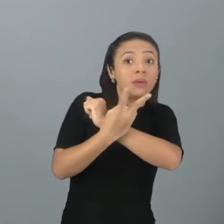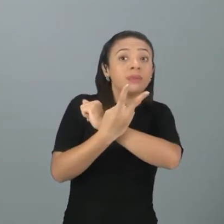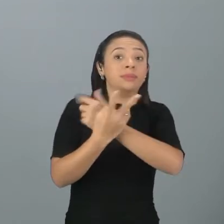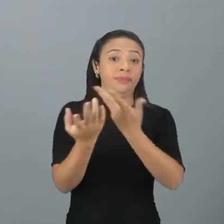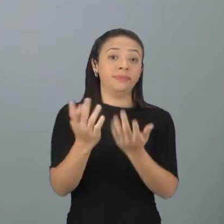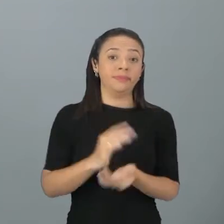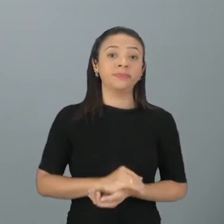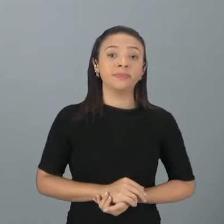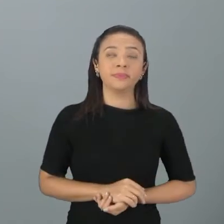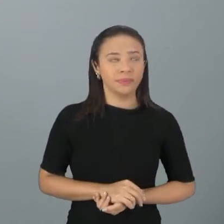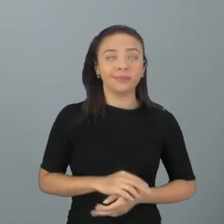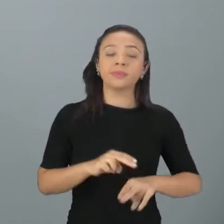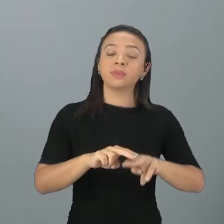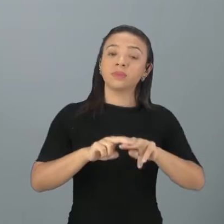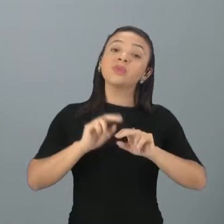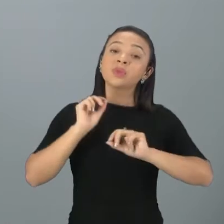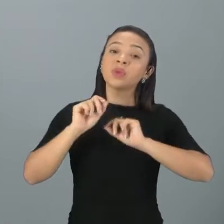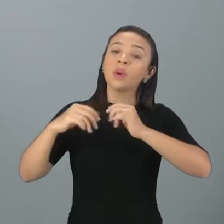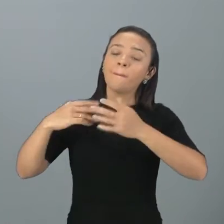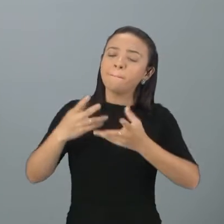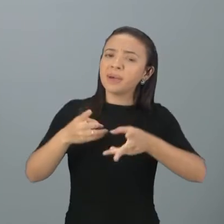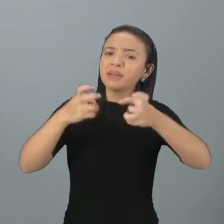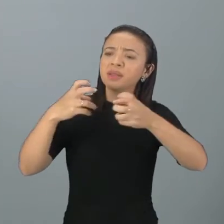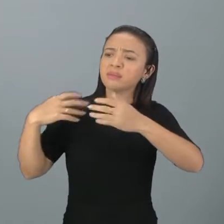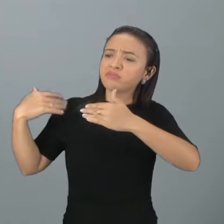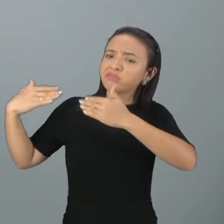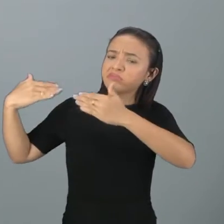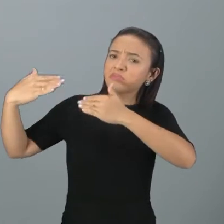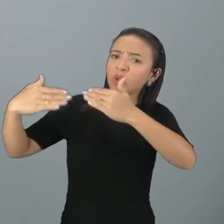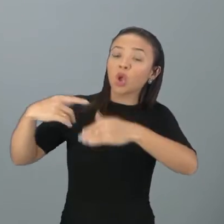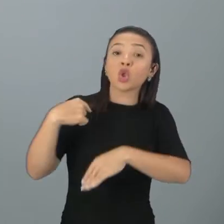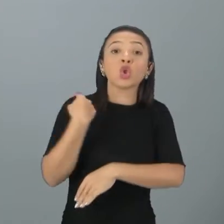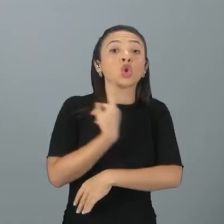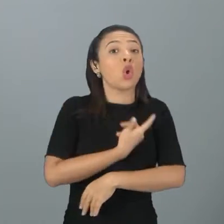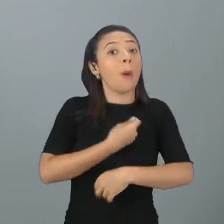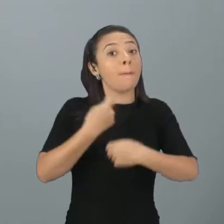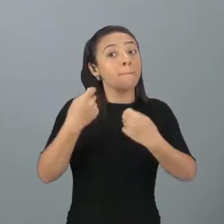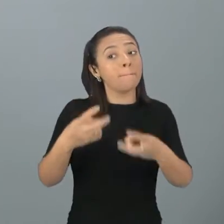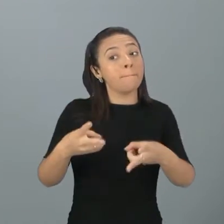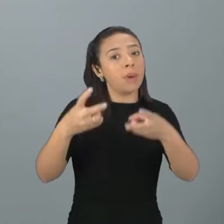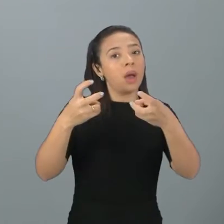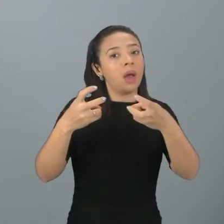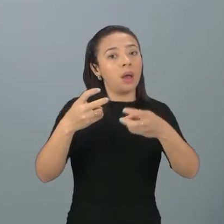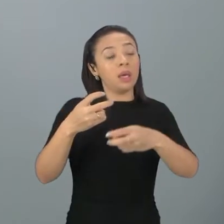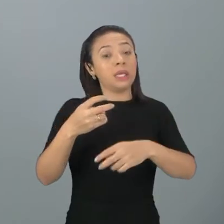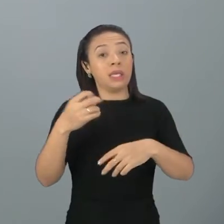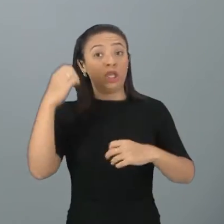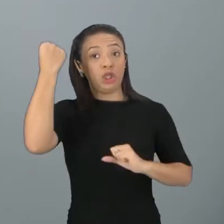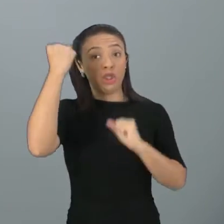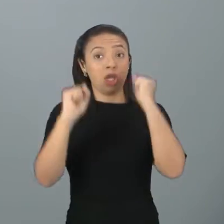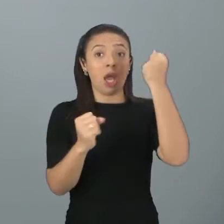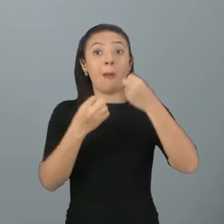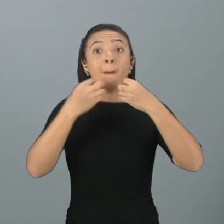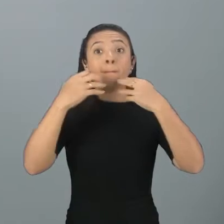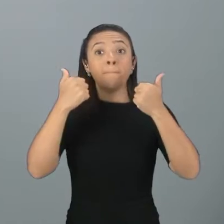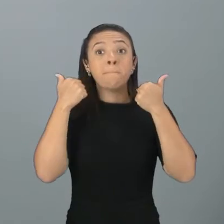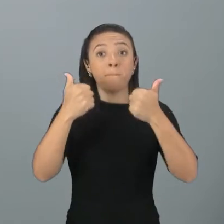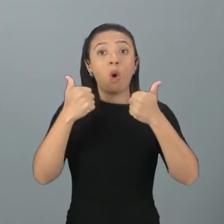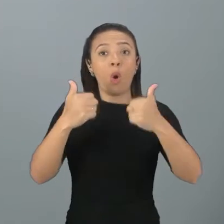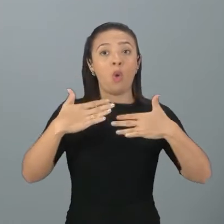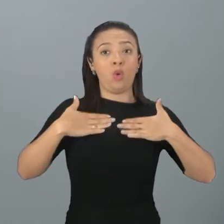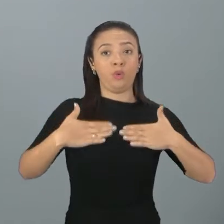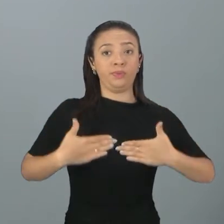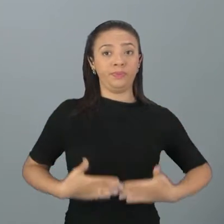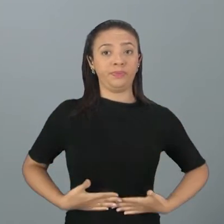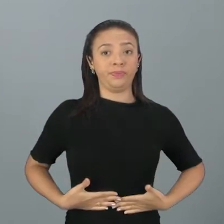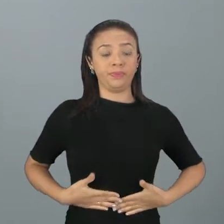Então a gente vê que com o passar do tempo a gente viu que isso era bom para o nosso organismo, para o nosso corpo, e aí a gente foi difundindo